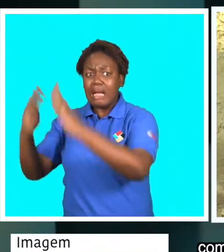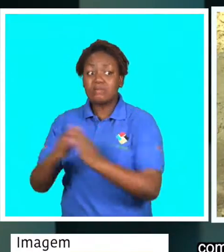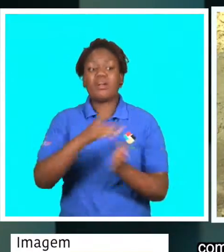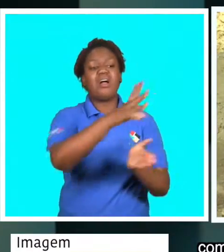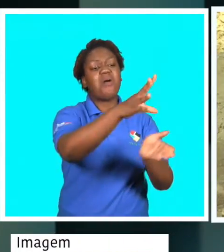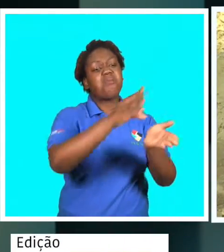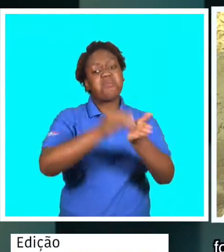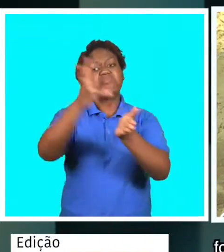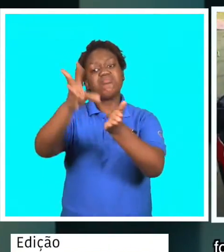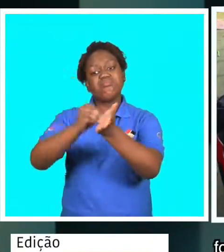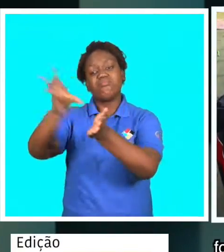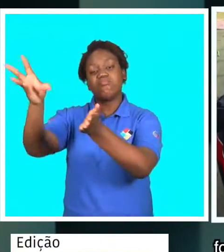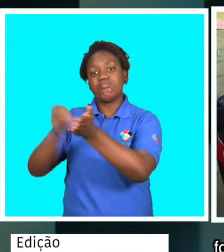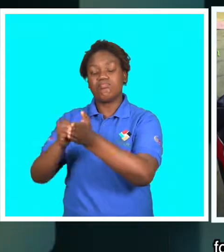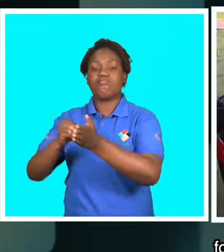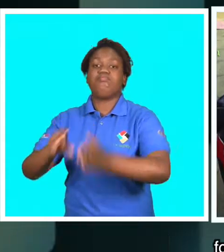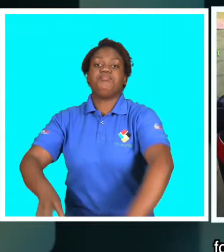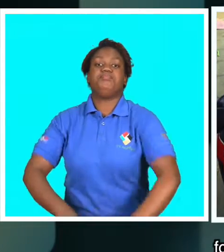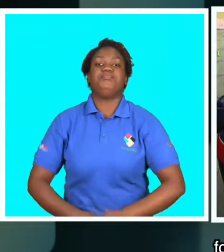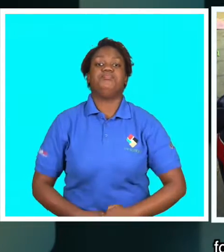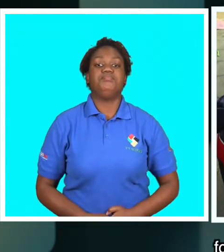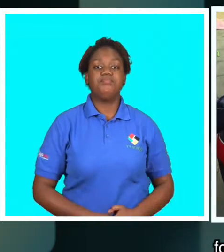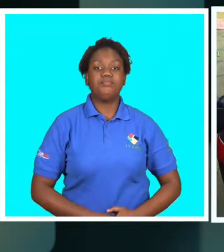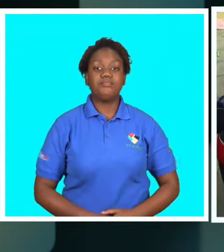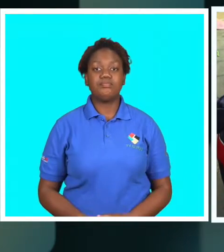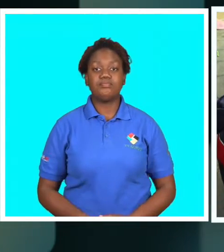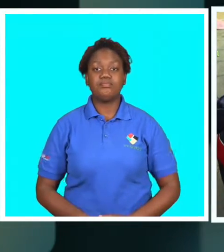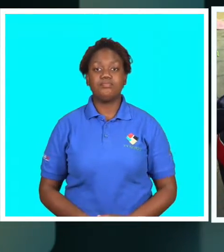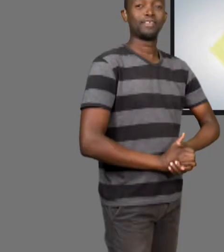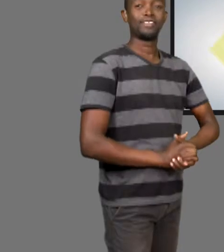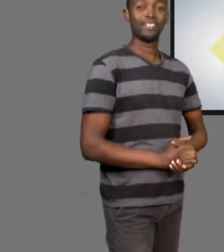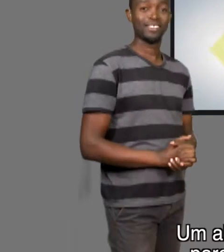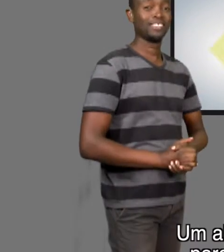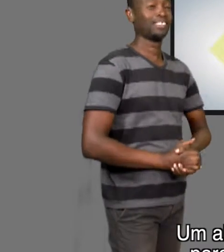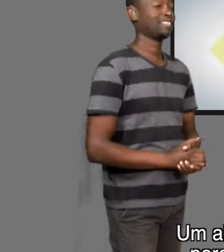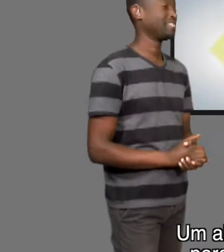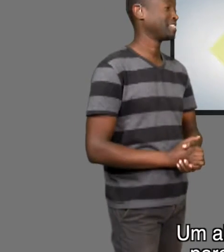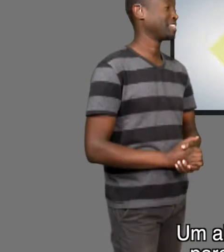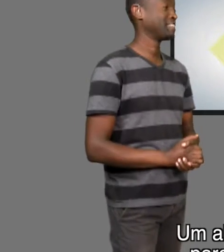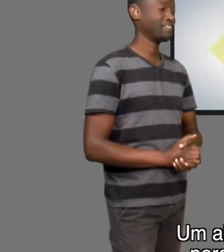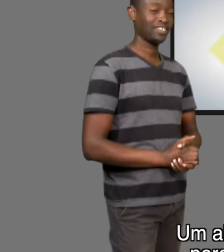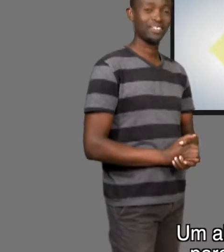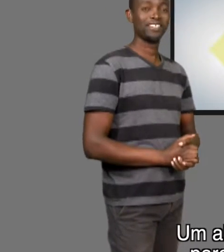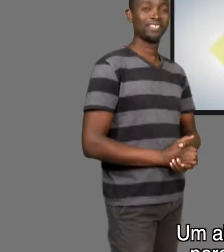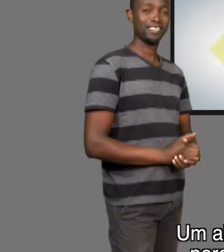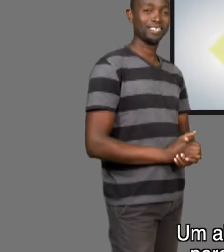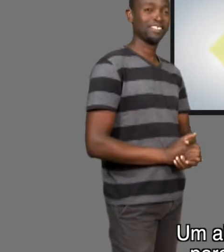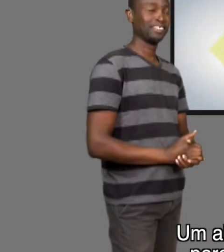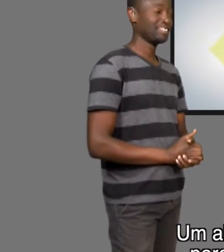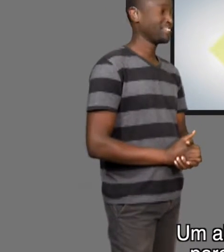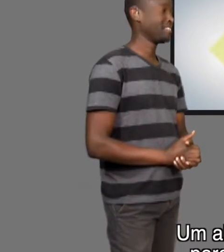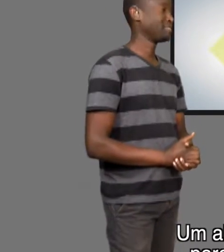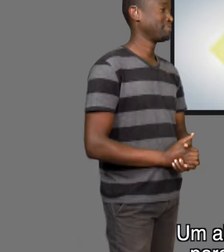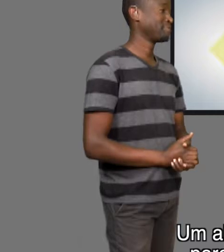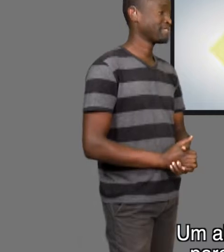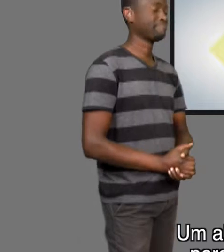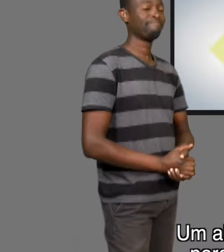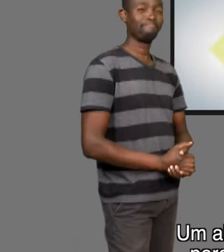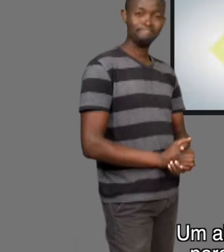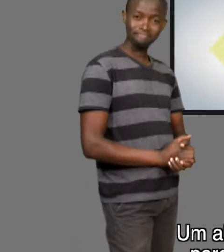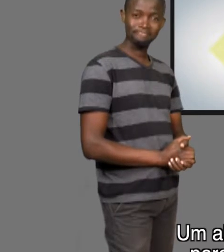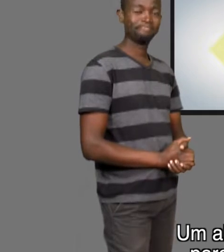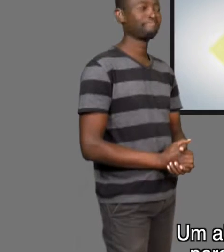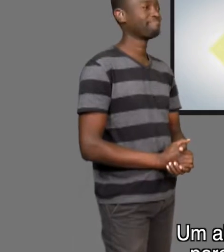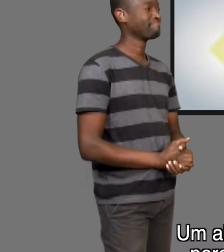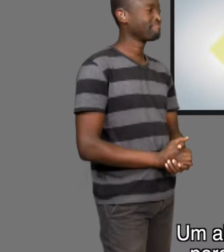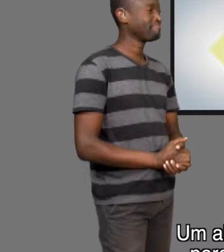ou atrofiada foram vítimas de acidente de viação. Um abraço e muita força para o